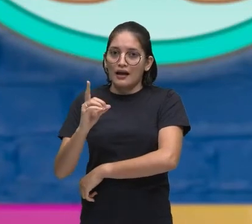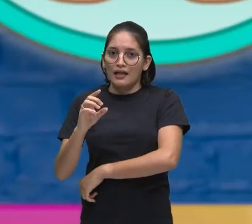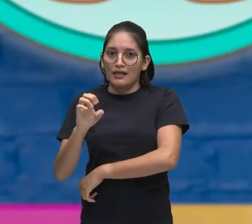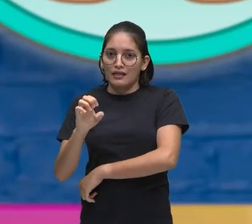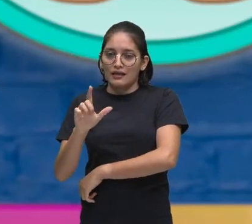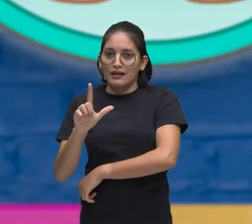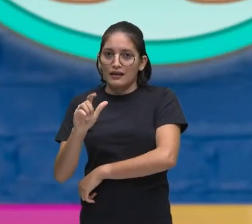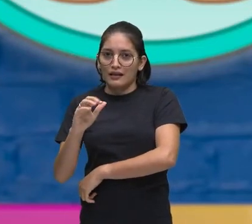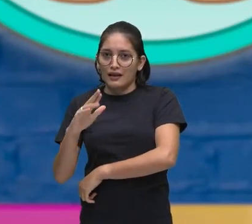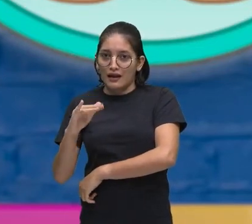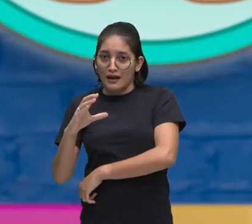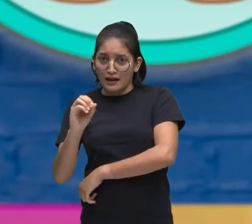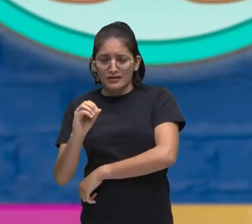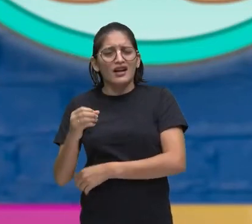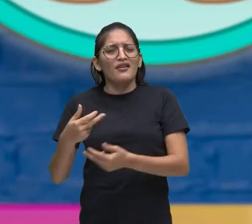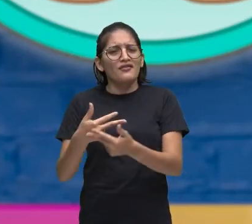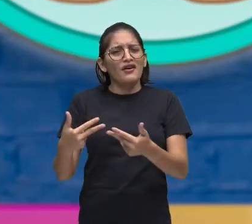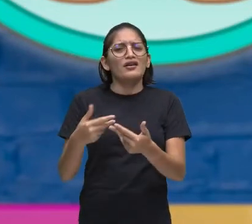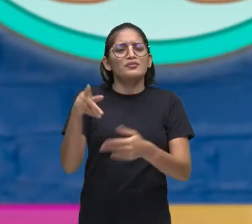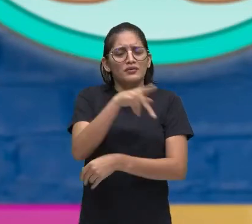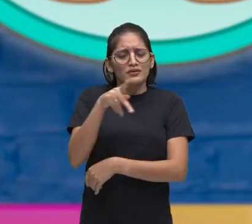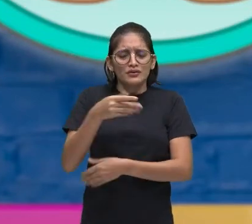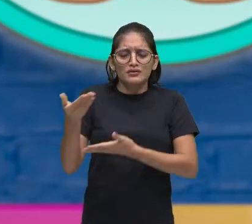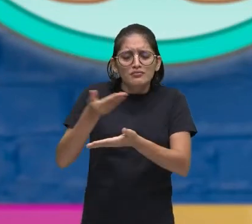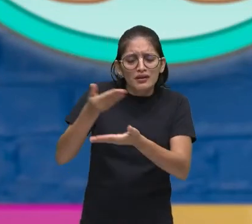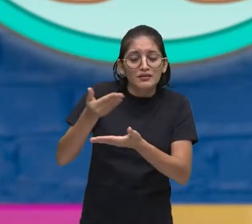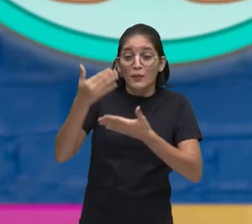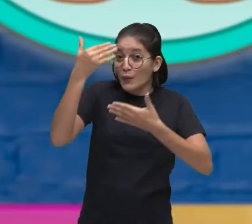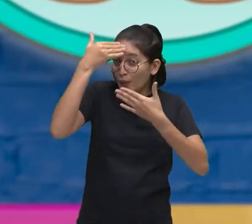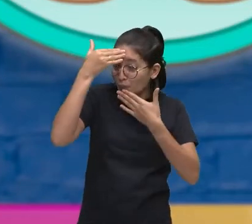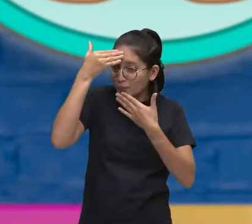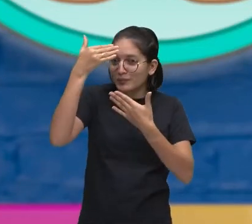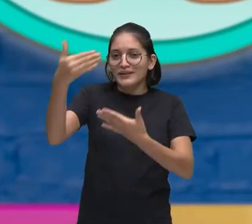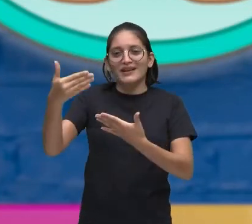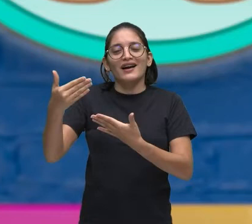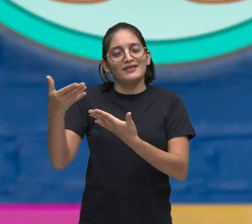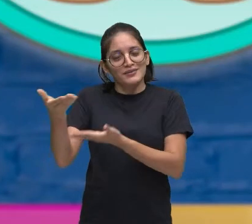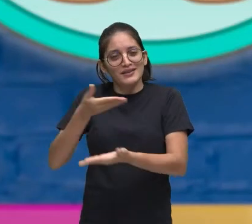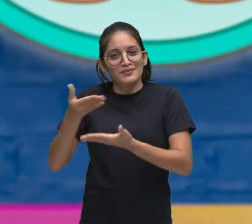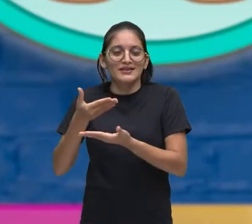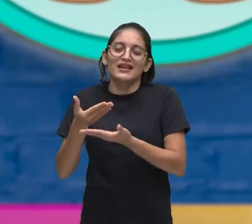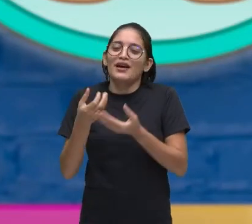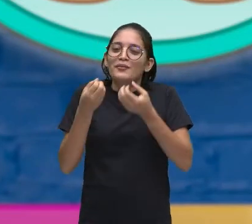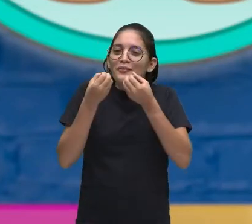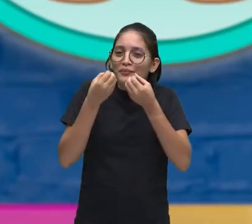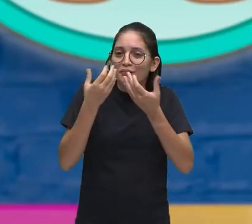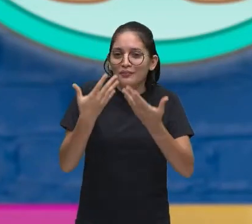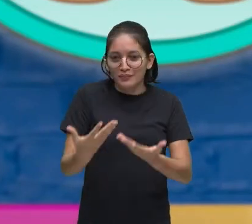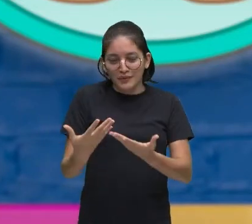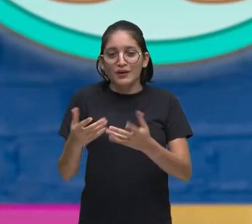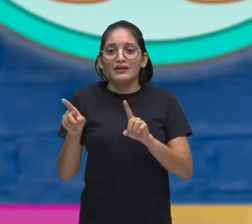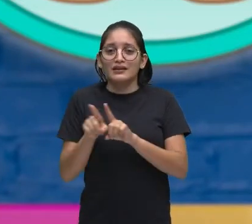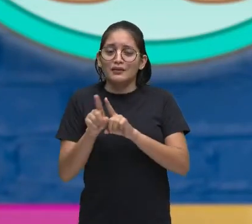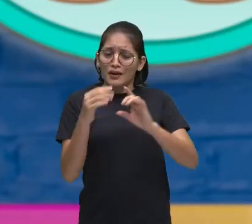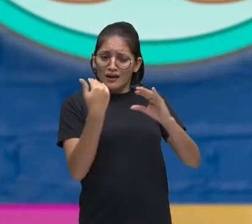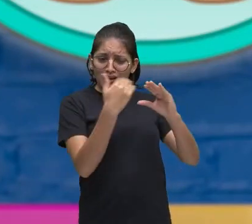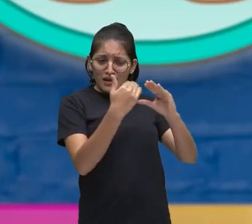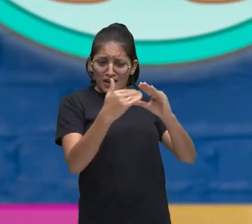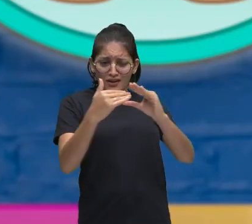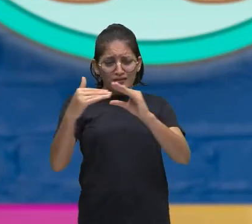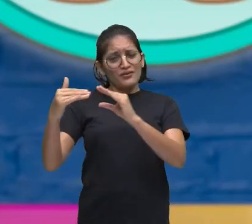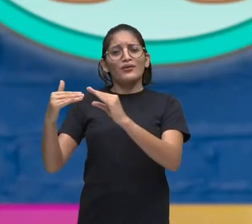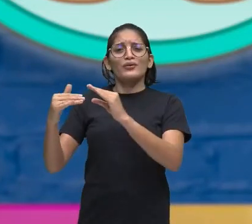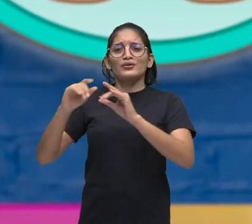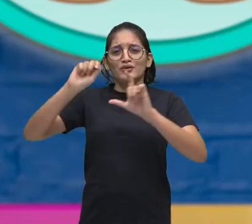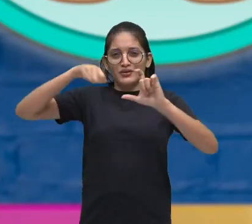gestora, a professora Márcia, muito obrigado pela sua participação, né? Foi muito solícita, enviou os vídeos dos